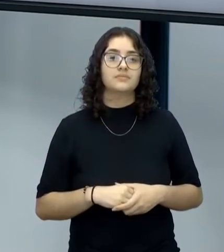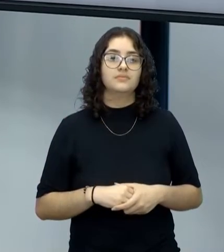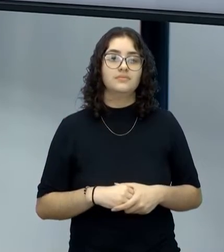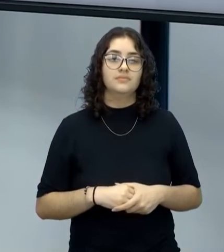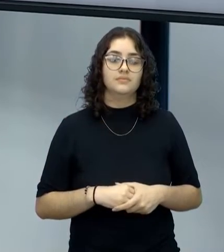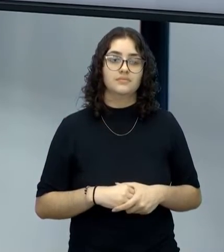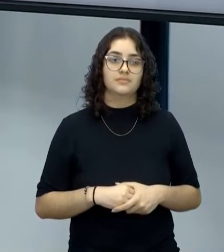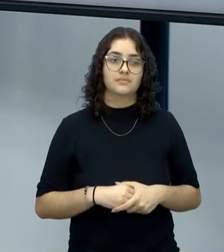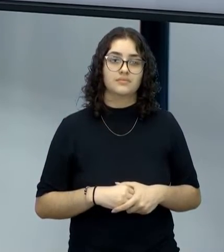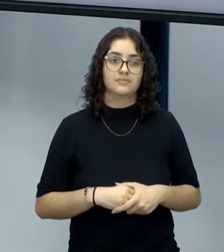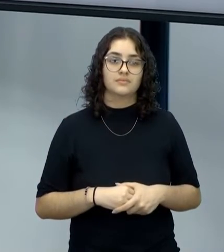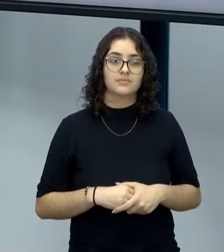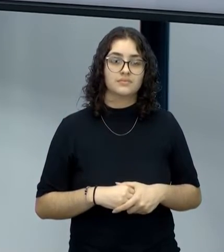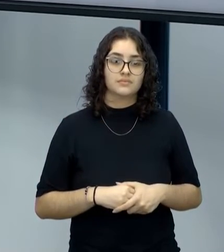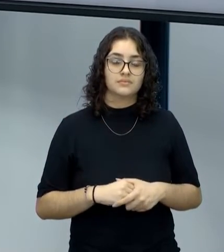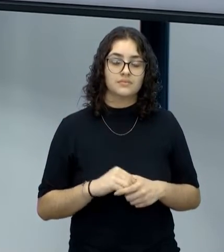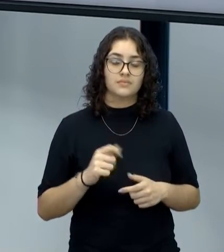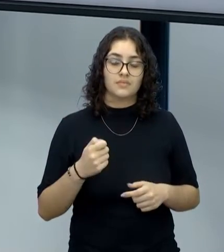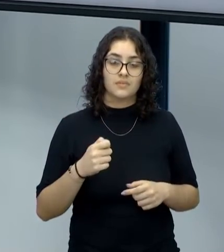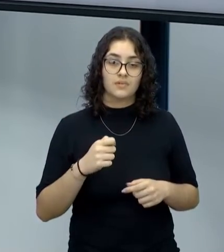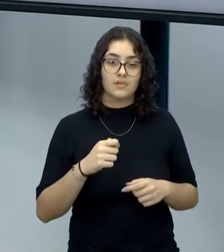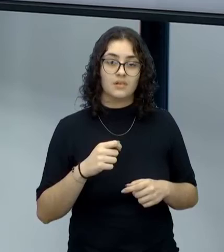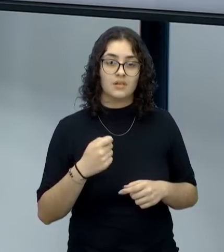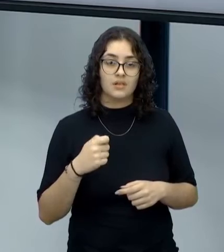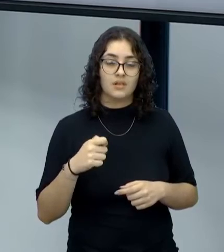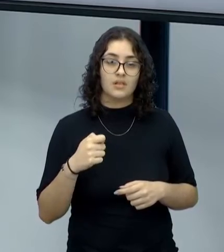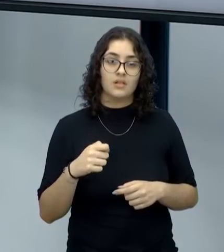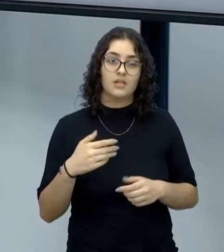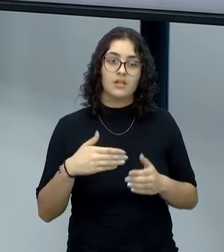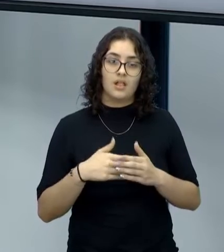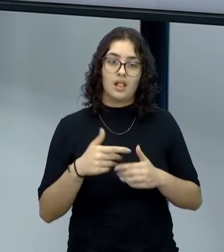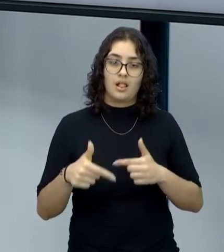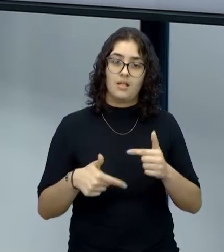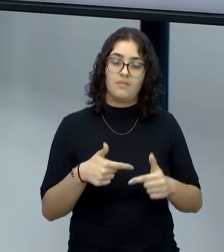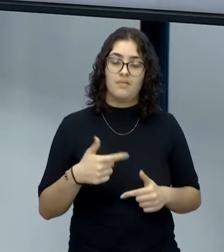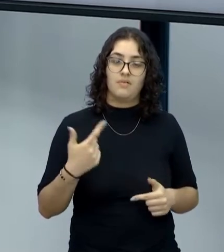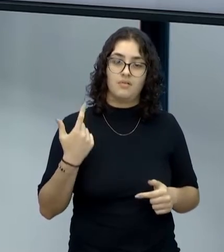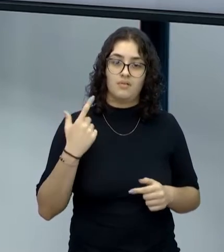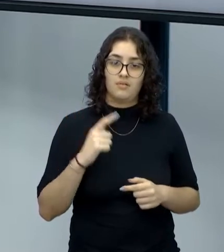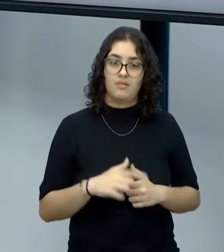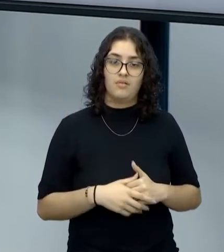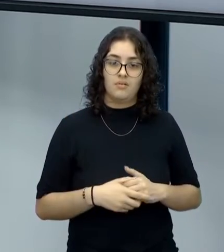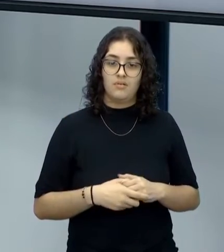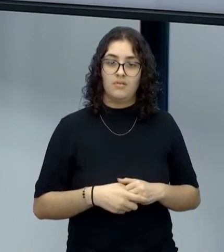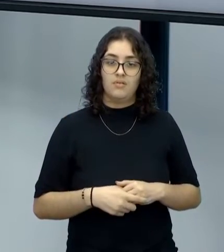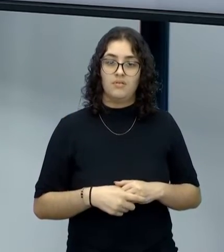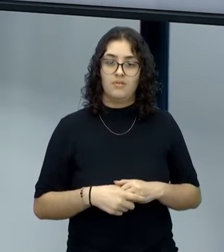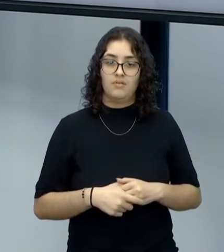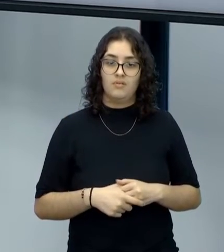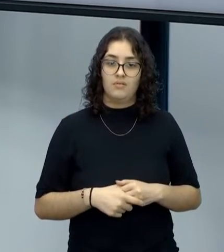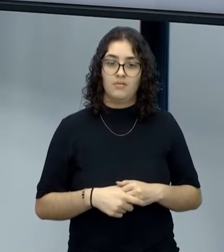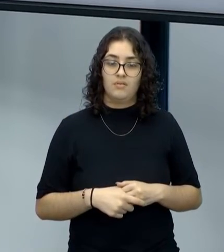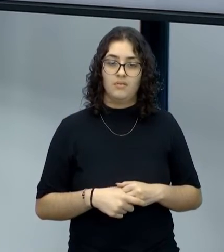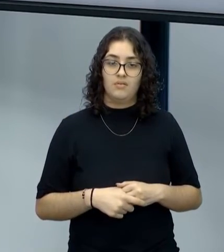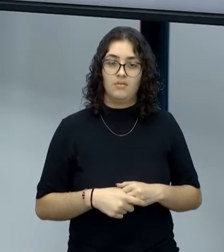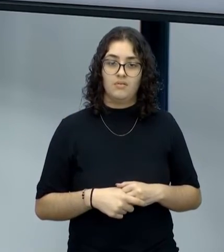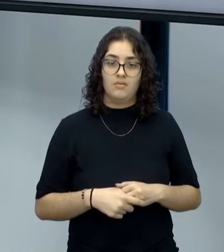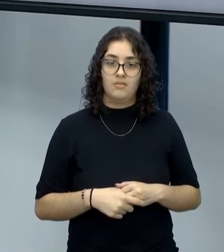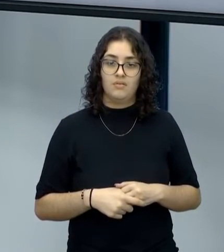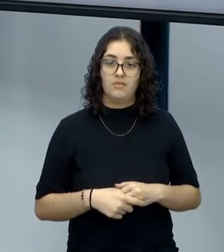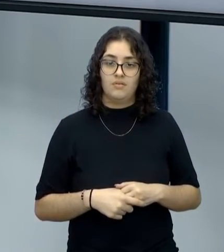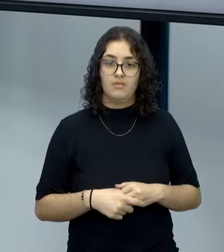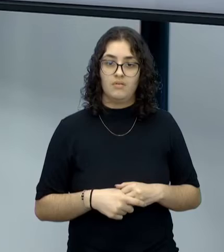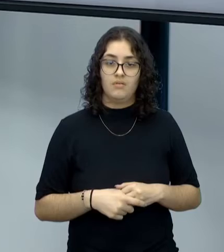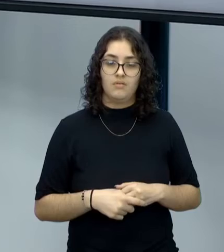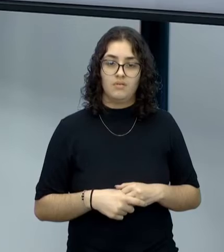eu tinha que passar lá debaixo de um túnel, que passava debaixo do trem para chegar no meu serviço. E aqui eu vi o lodinho assim, falei, eu não vou pôr o meu